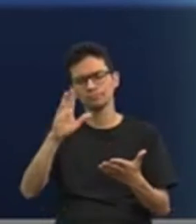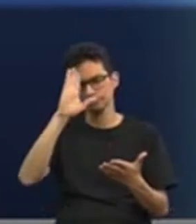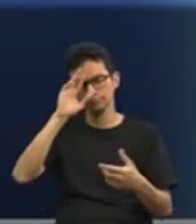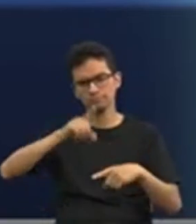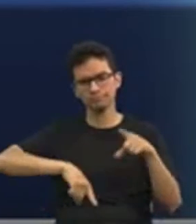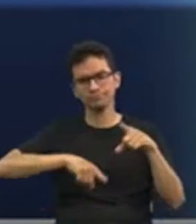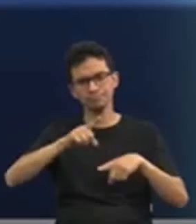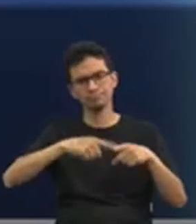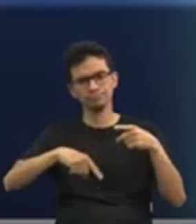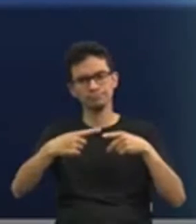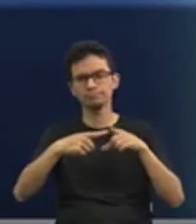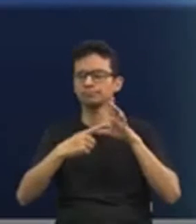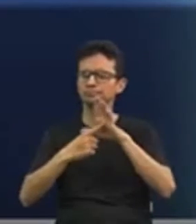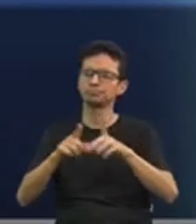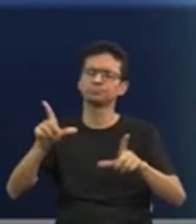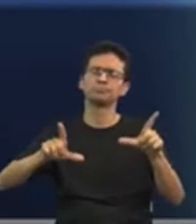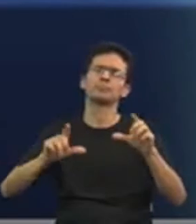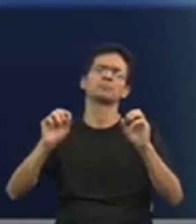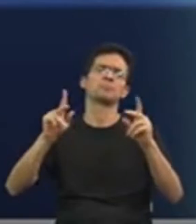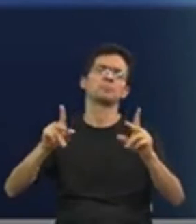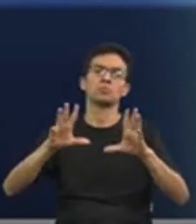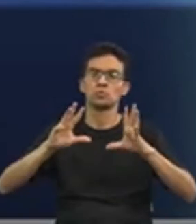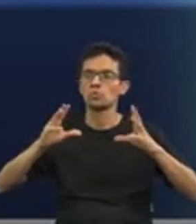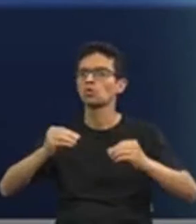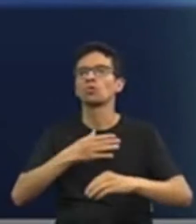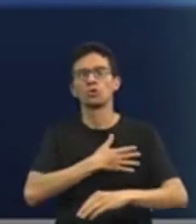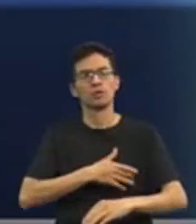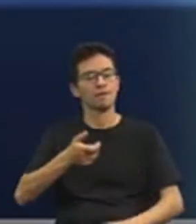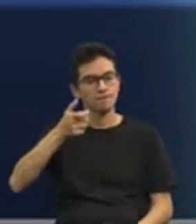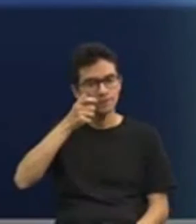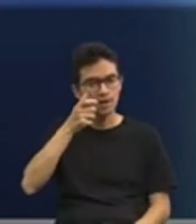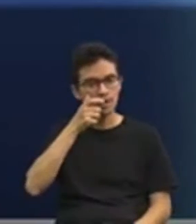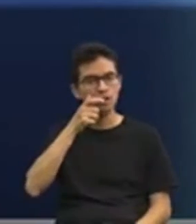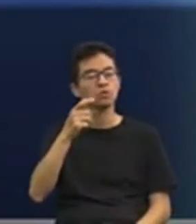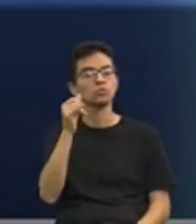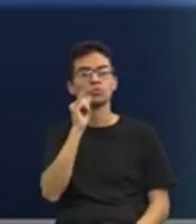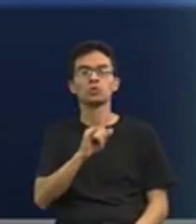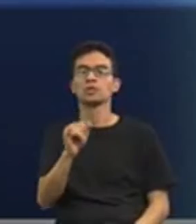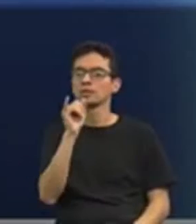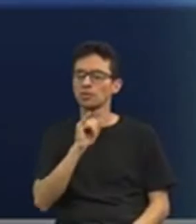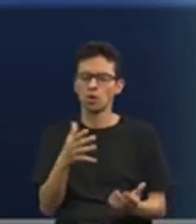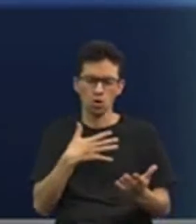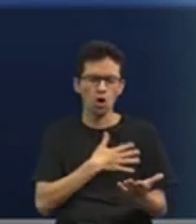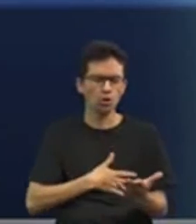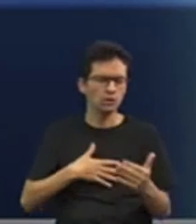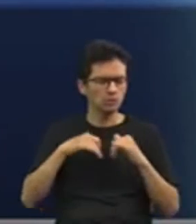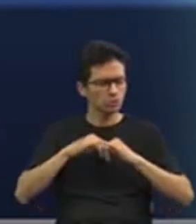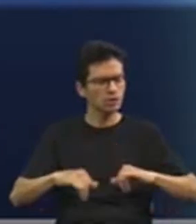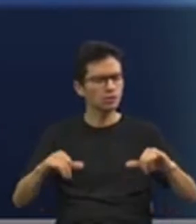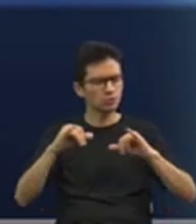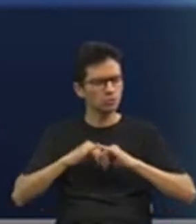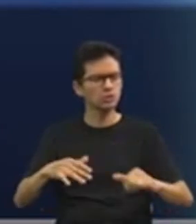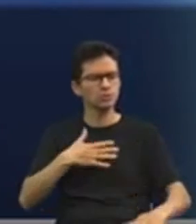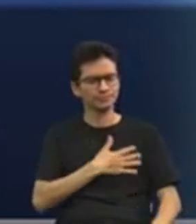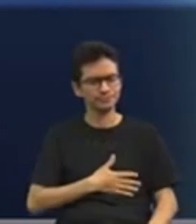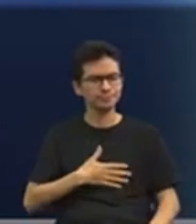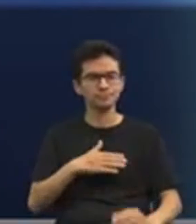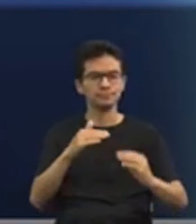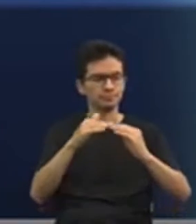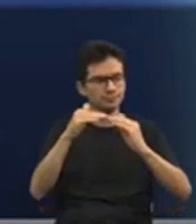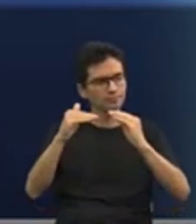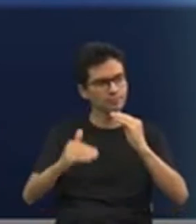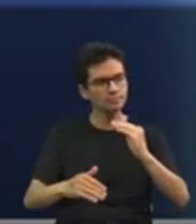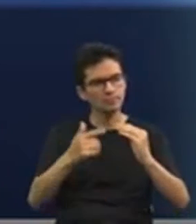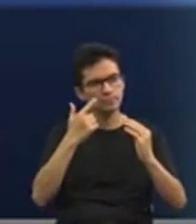principais produtos televisivos também Então significa que todo mundo gosta assistir telejornal E aí depois ele coloca um pouco mais